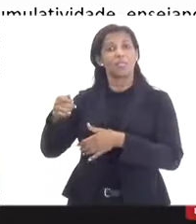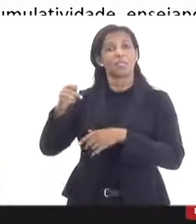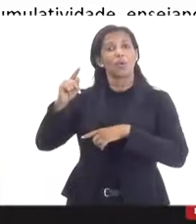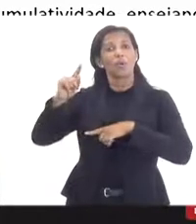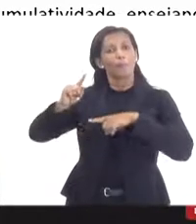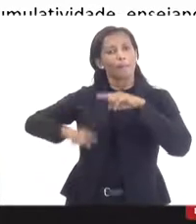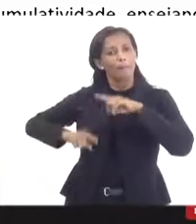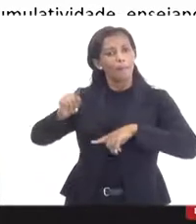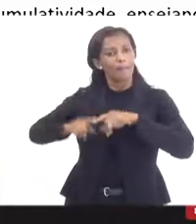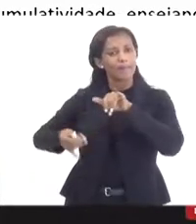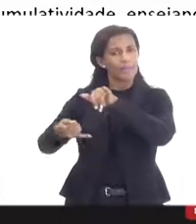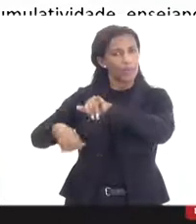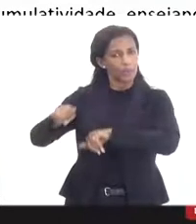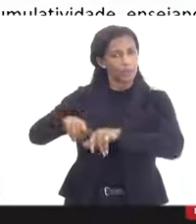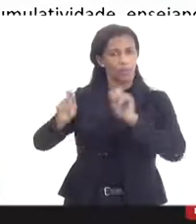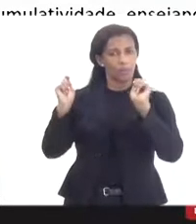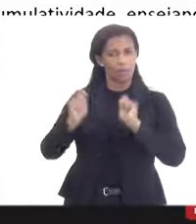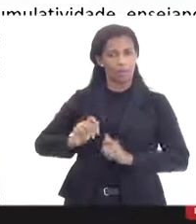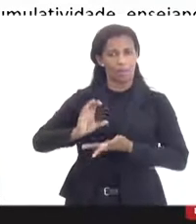direito a crédito.